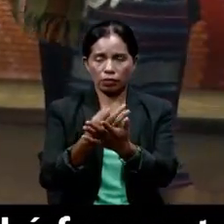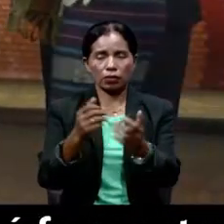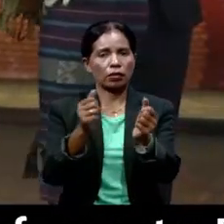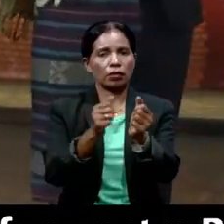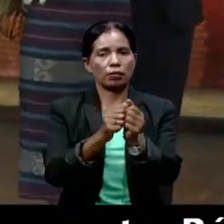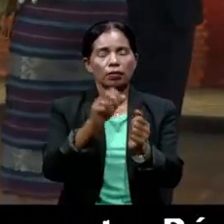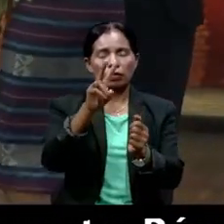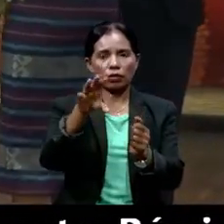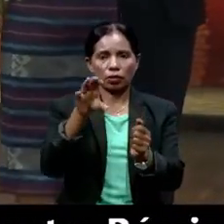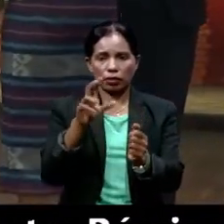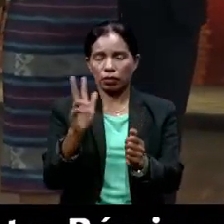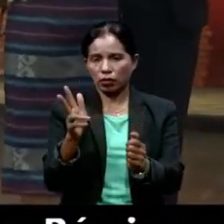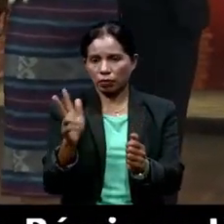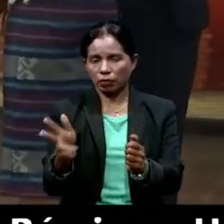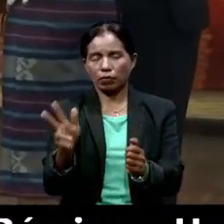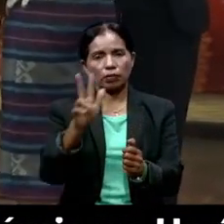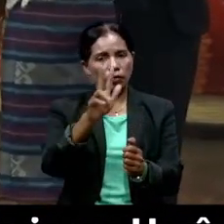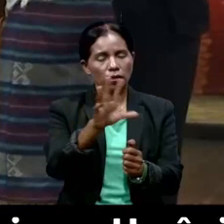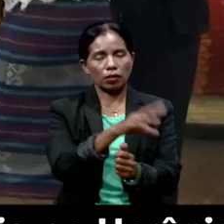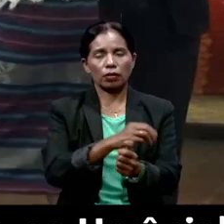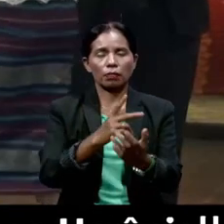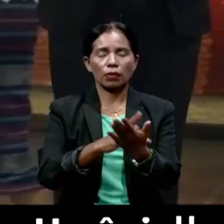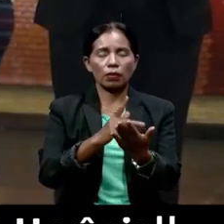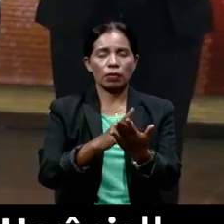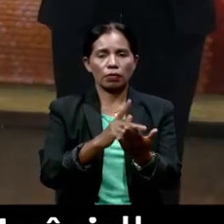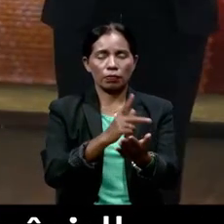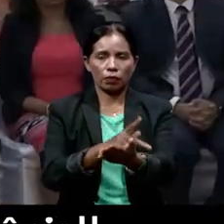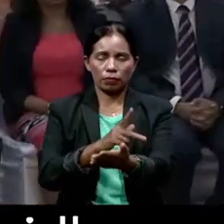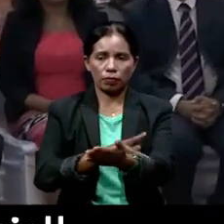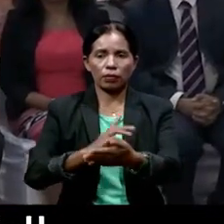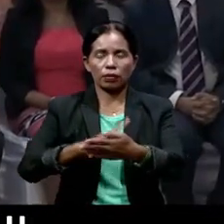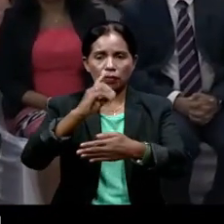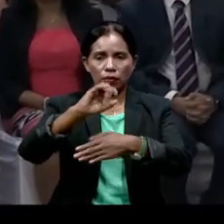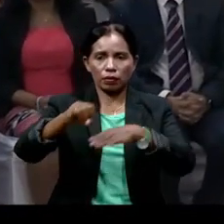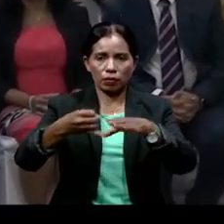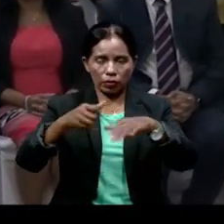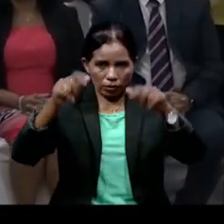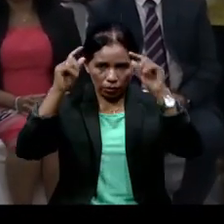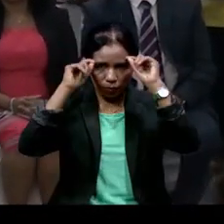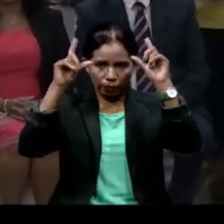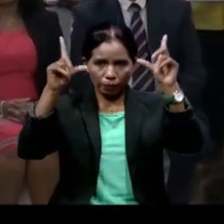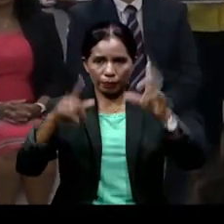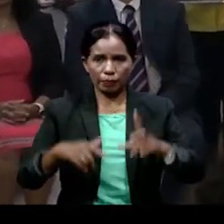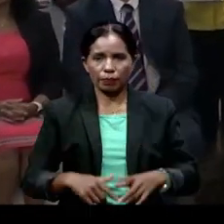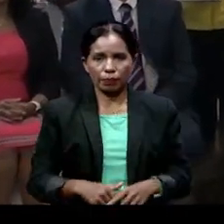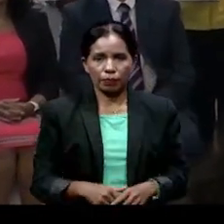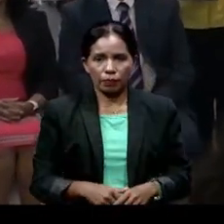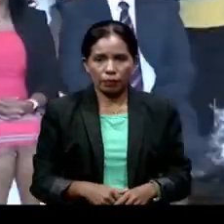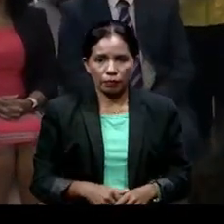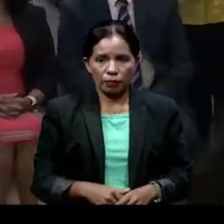ruanulu recintolu o de promove desenvolvimento inclusivo a Timor-Leste. Santina de Jesus, Marito da Costa, GMN.